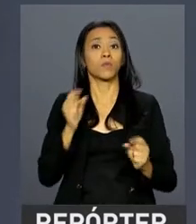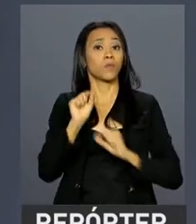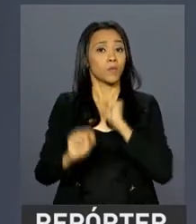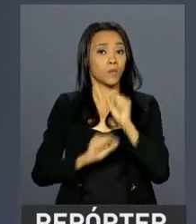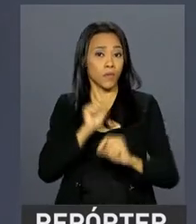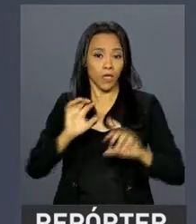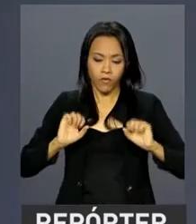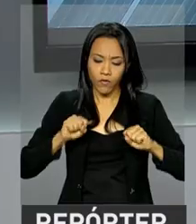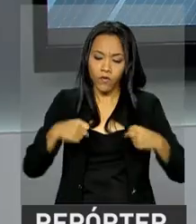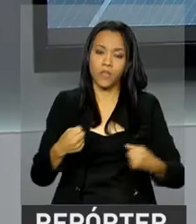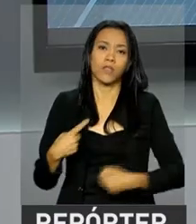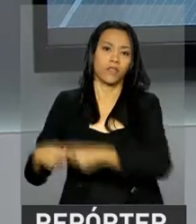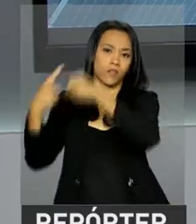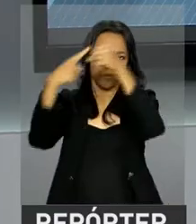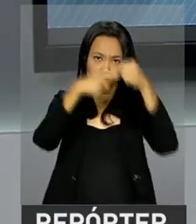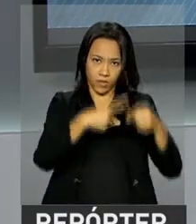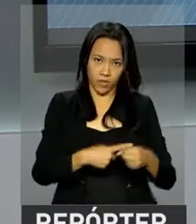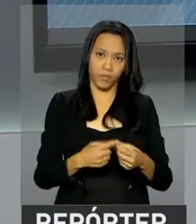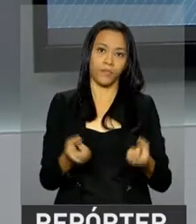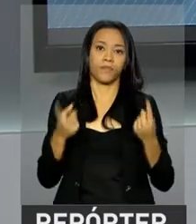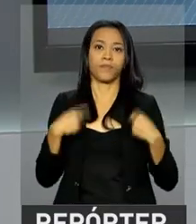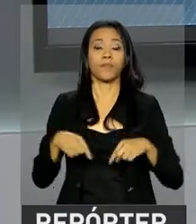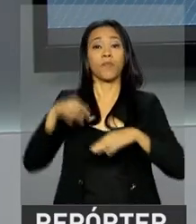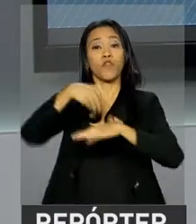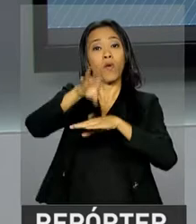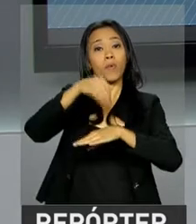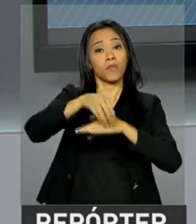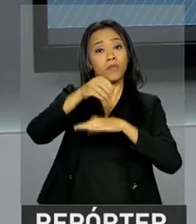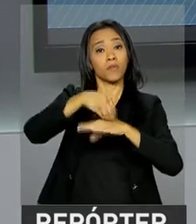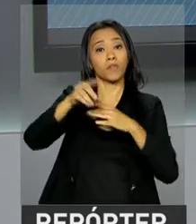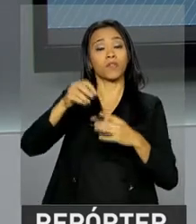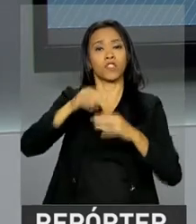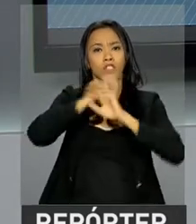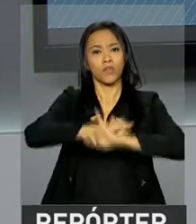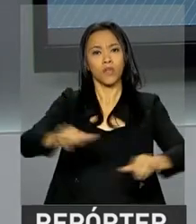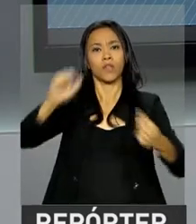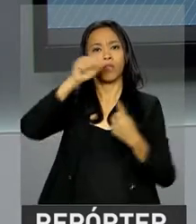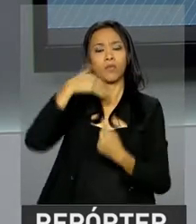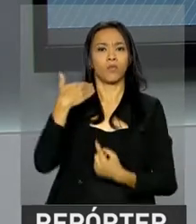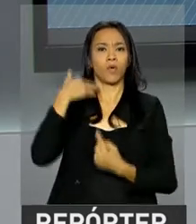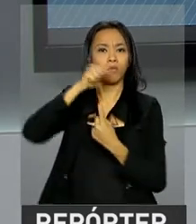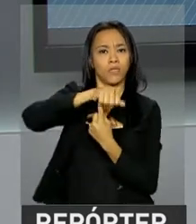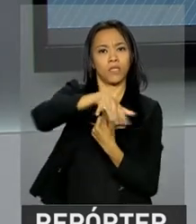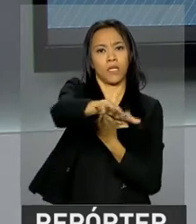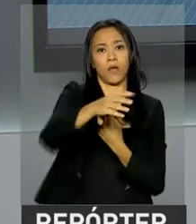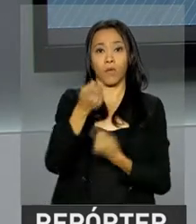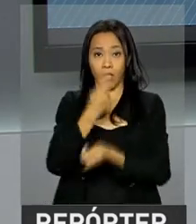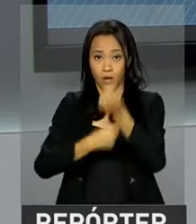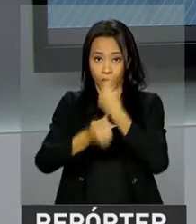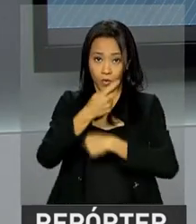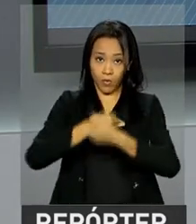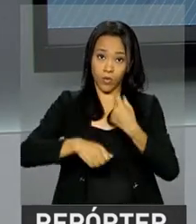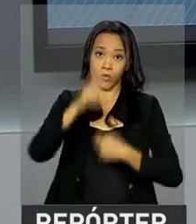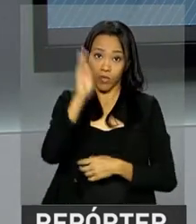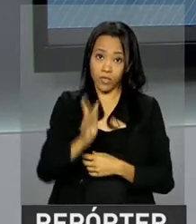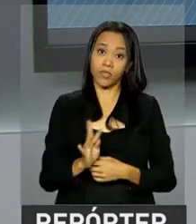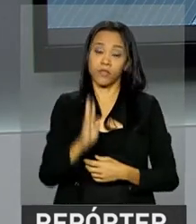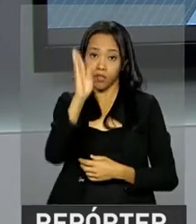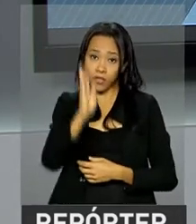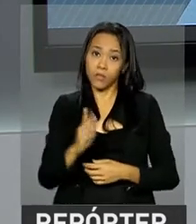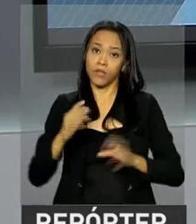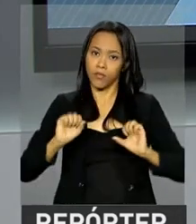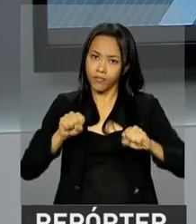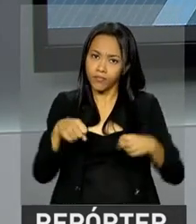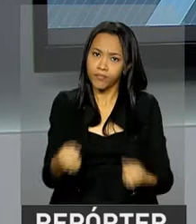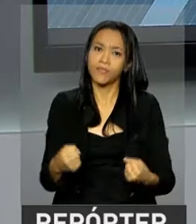fortalecimento da federação. Dados divulgados pelo Banco Central mostram que a economia brasileira está ganhando fôlego e que o